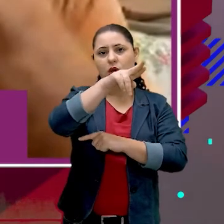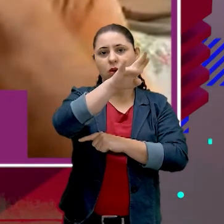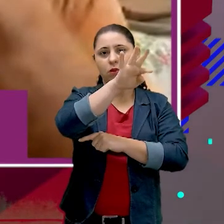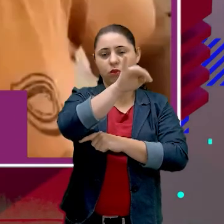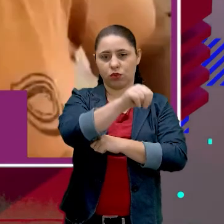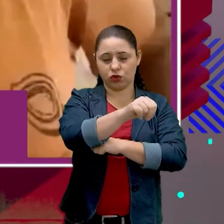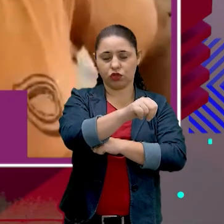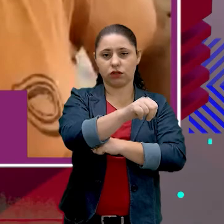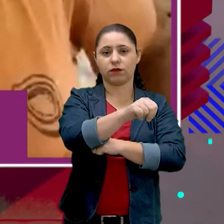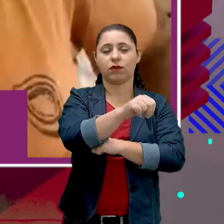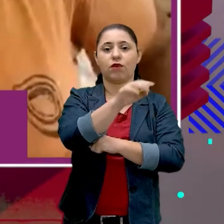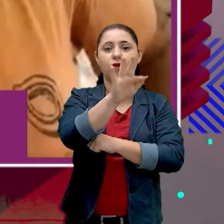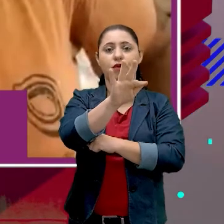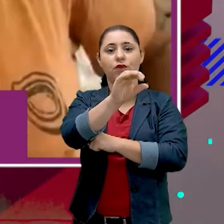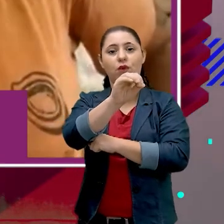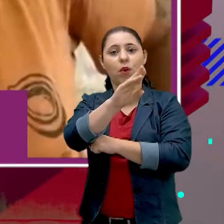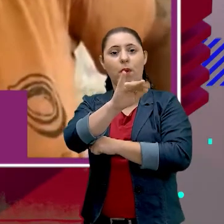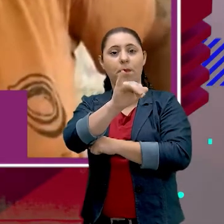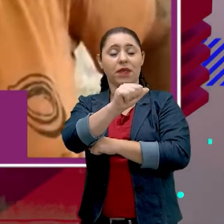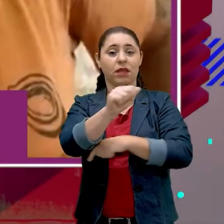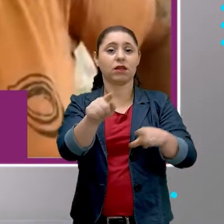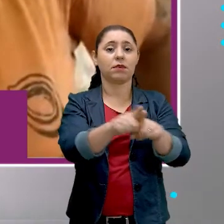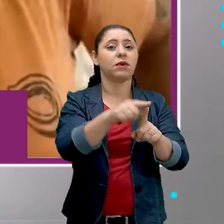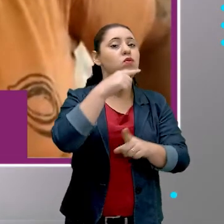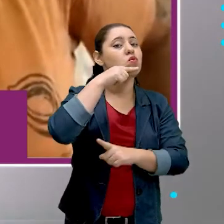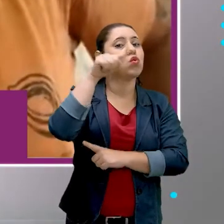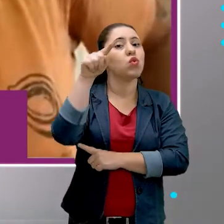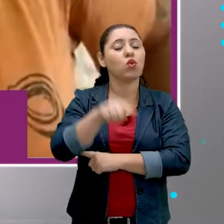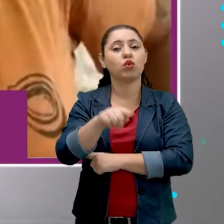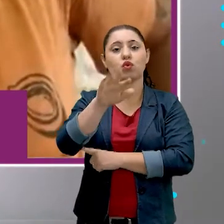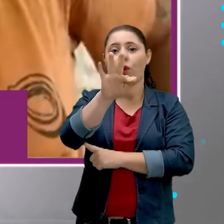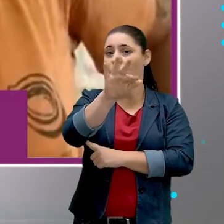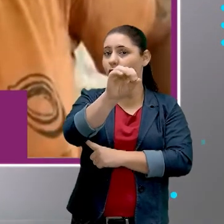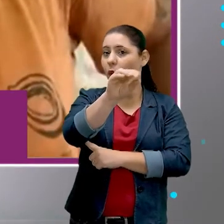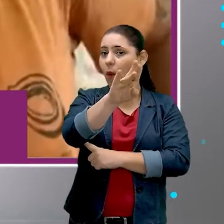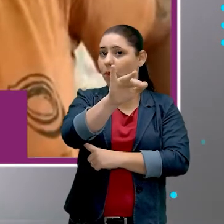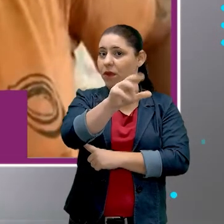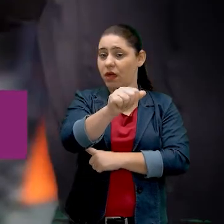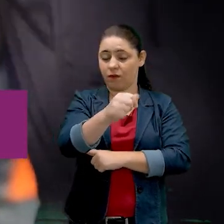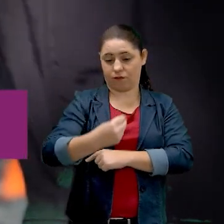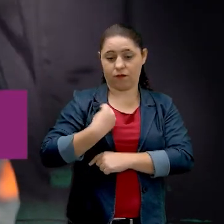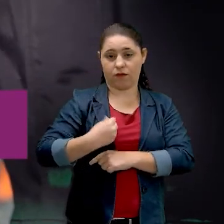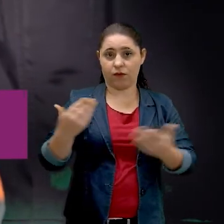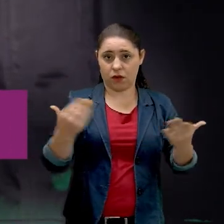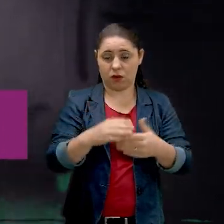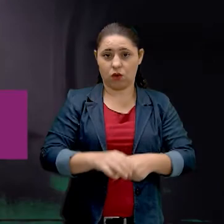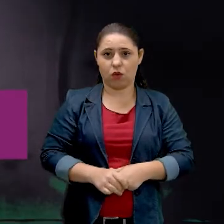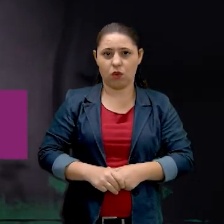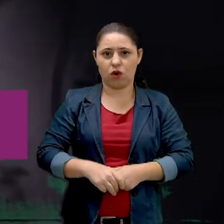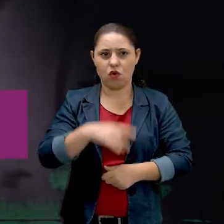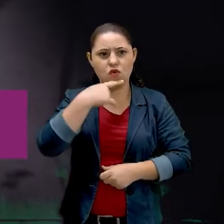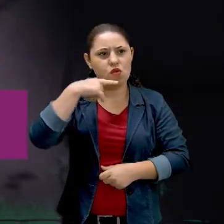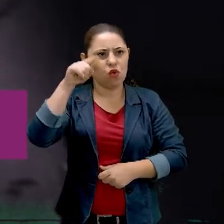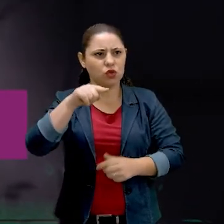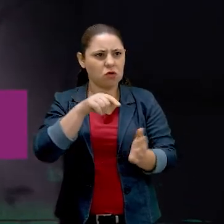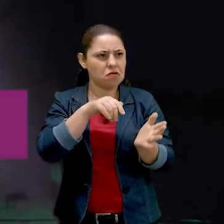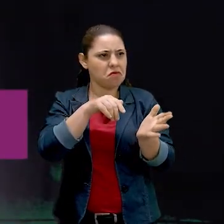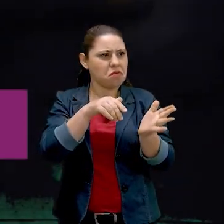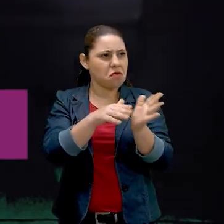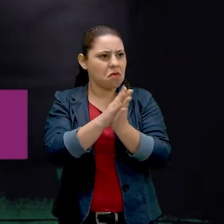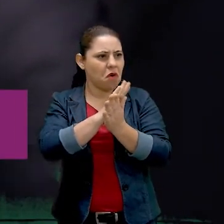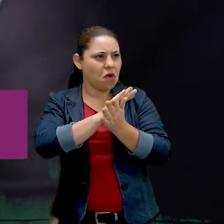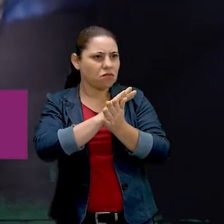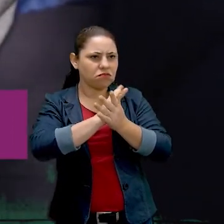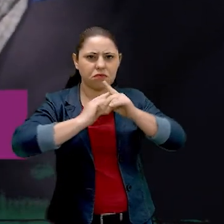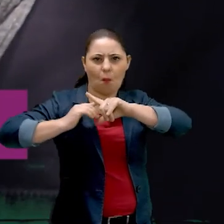e a russofobia. Isso a gente vive isso hoje, nesse momento, de russos que foram excluídos do mundo, de um